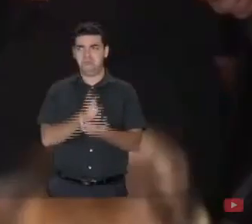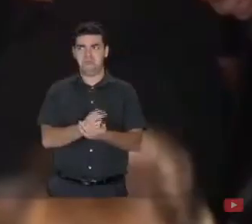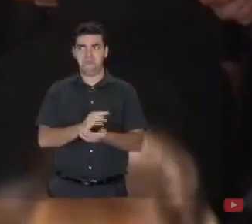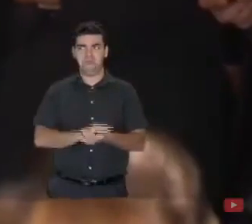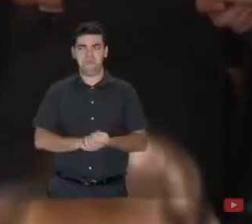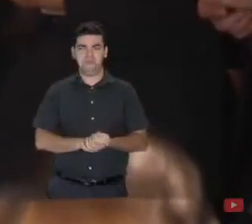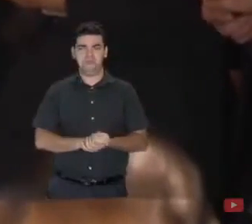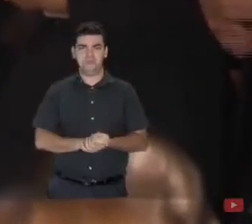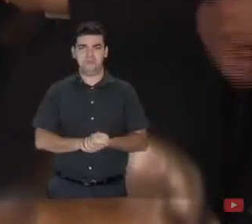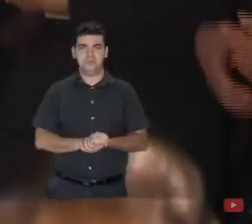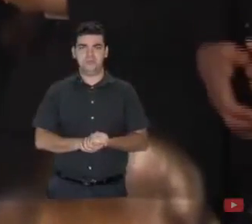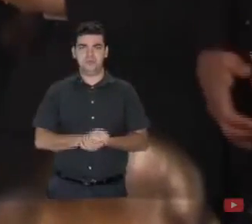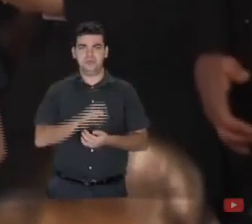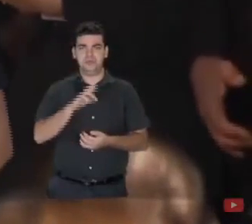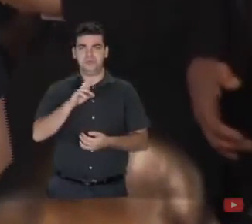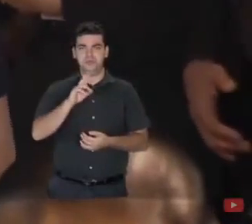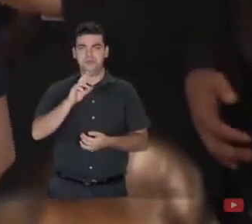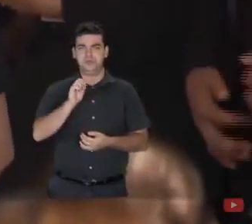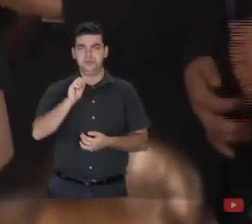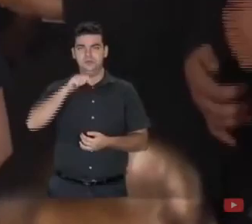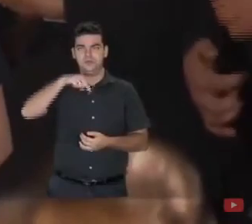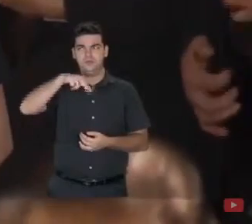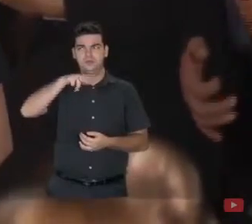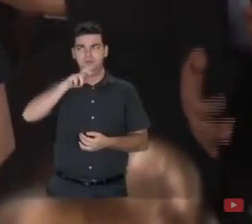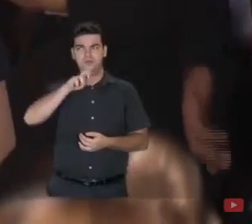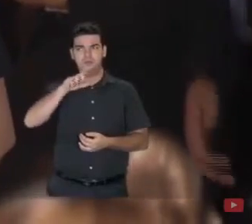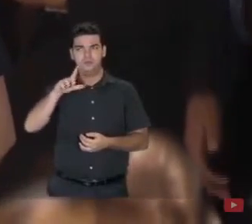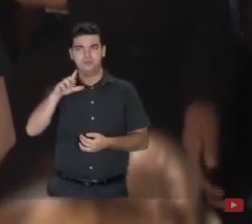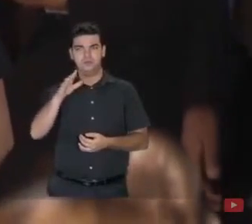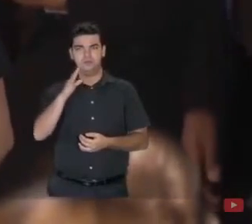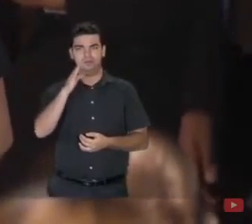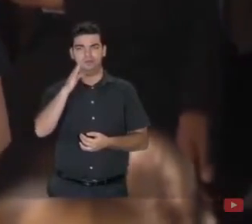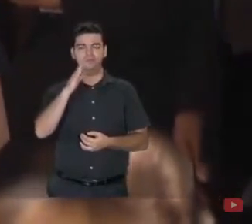Raquel Vargas, da CNN.